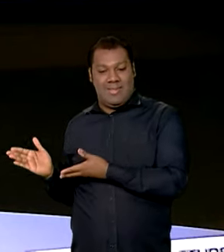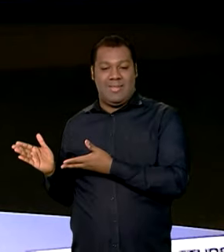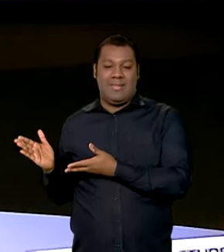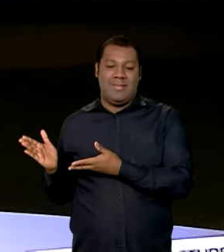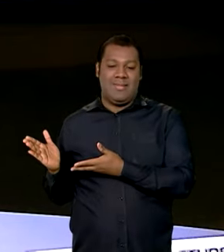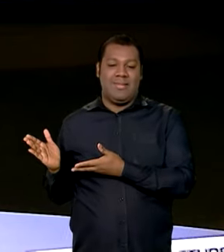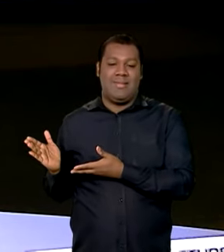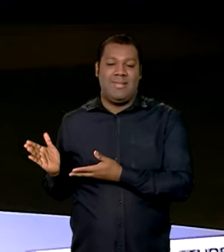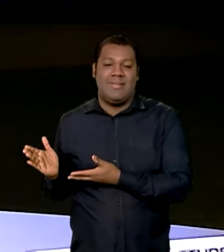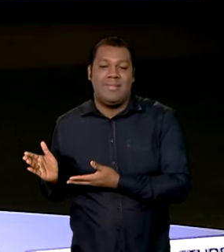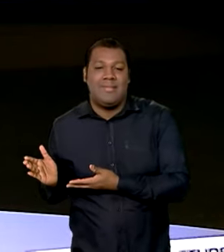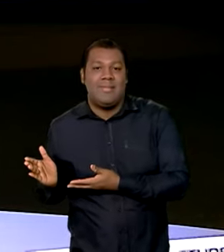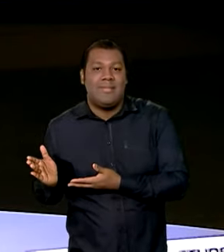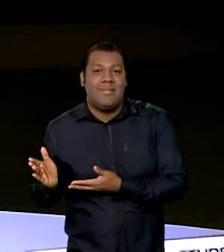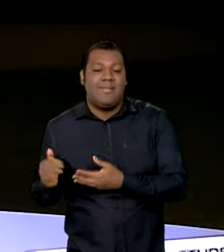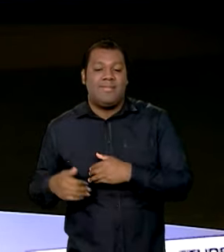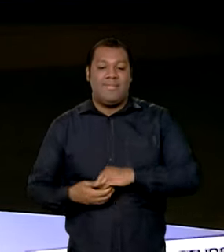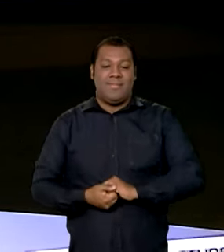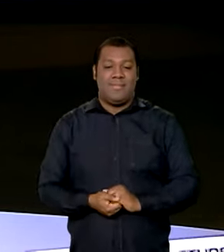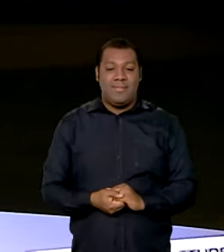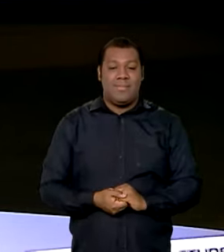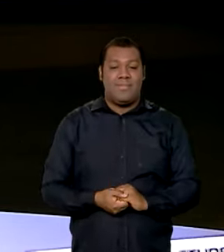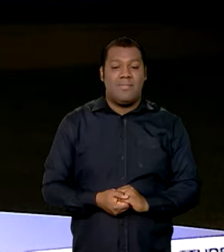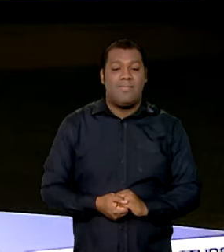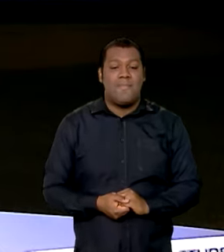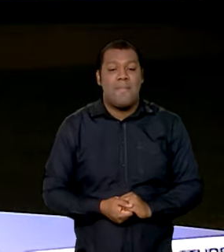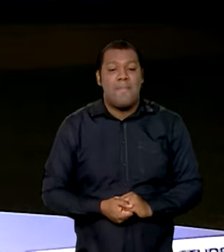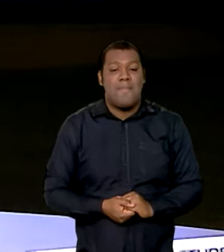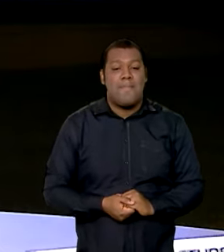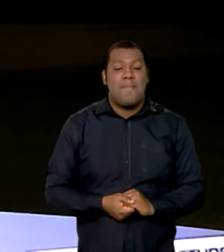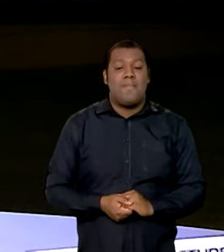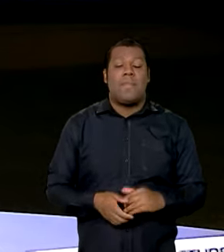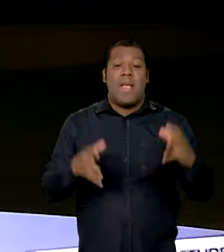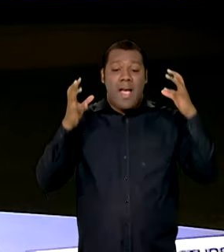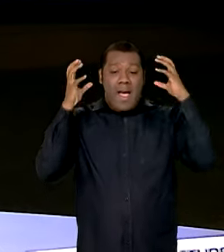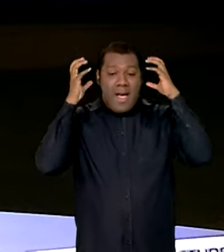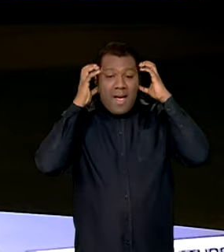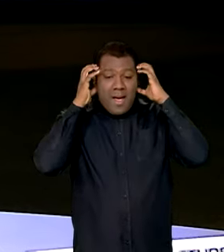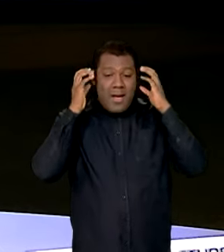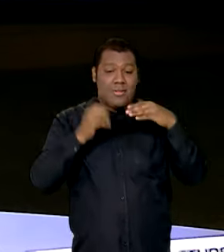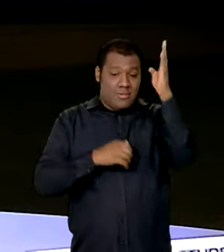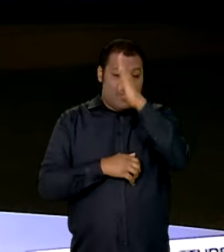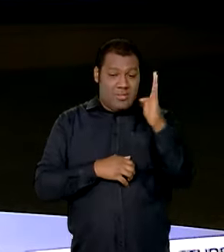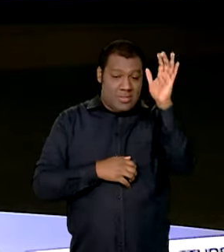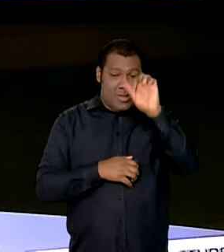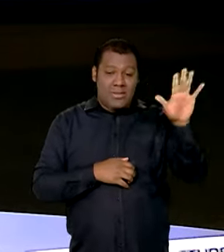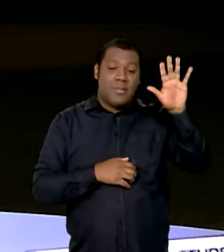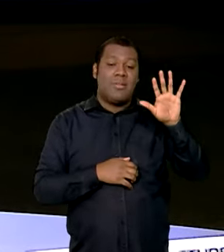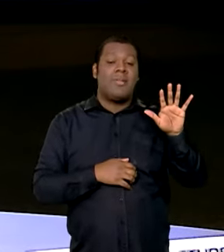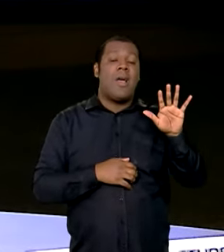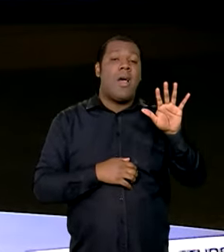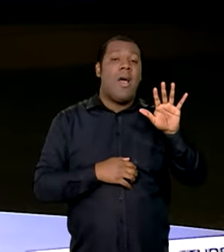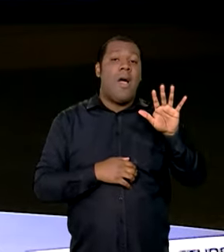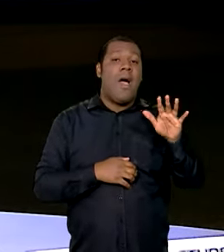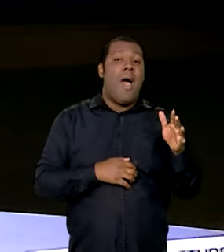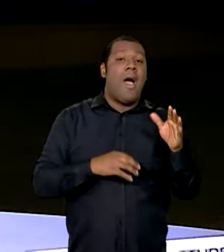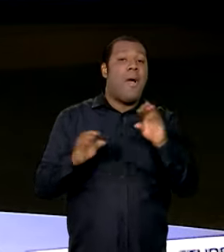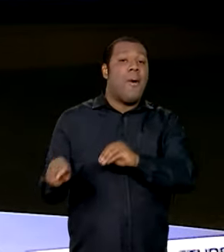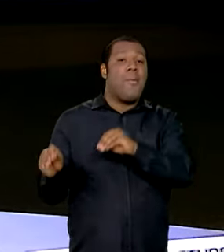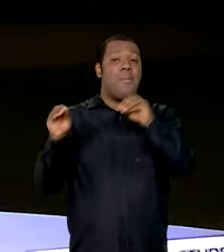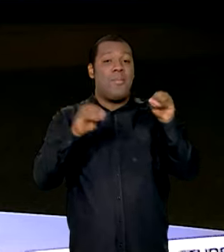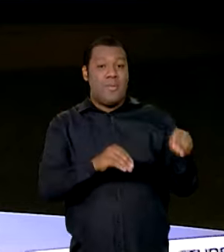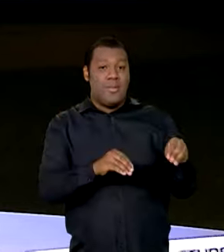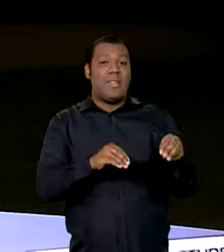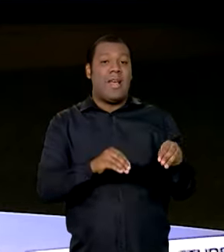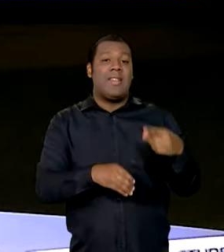pbc.com PBR Ministro então da Rádio Nacional a gente vai lá paraa rádio imembuí lá em Santa Maria